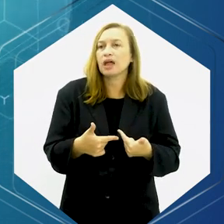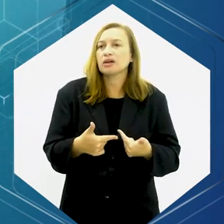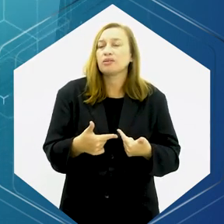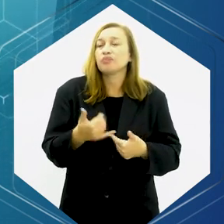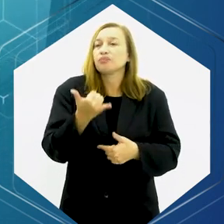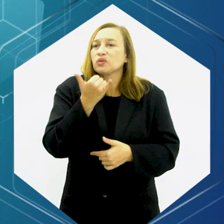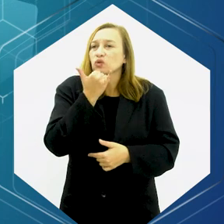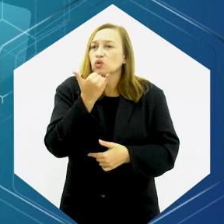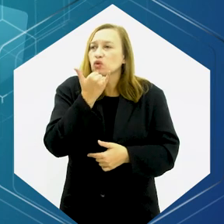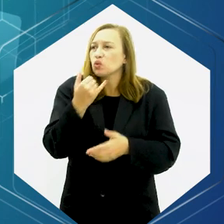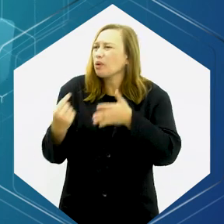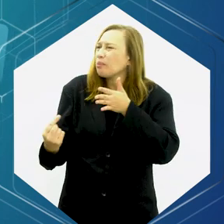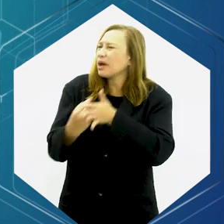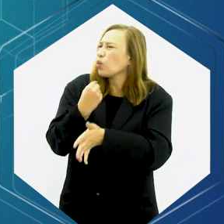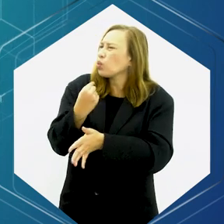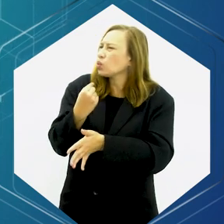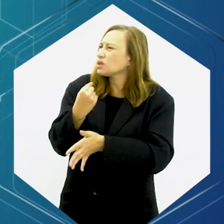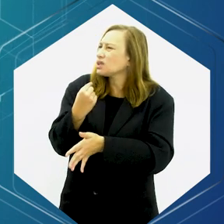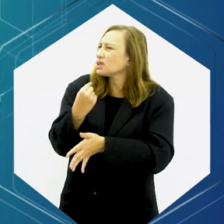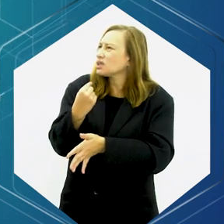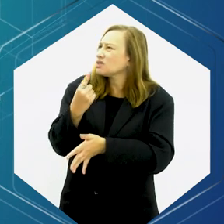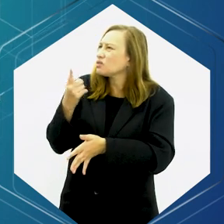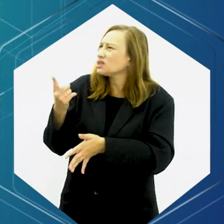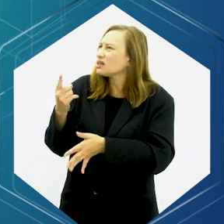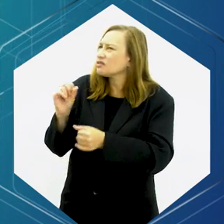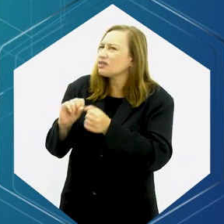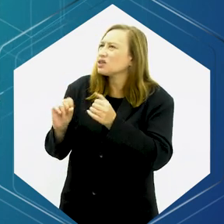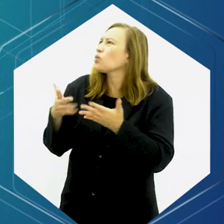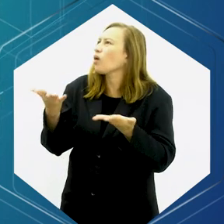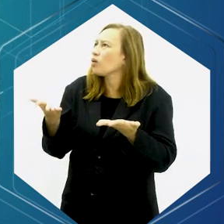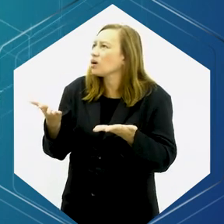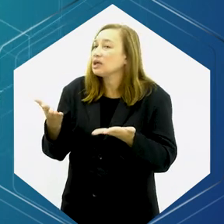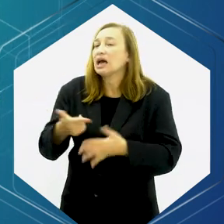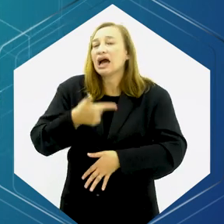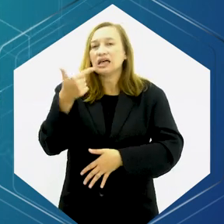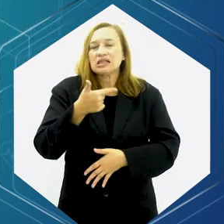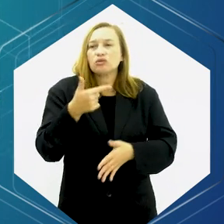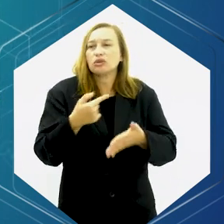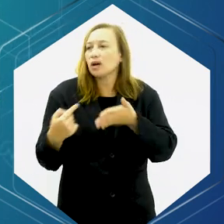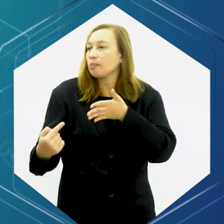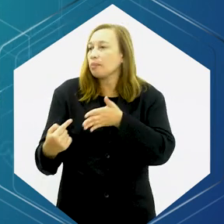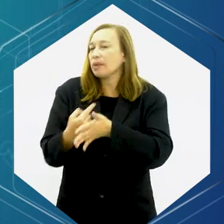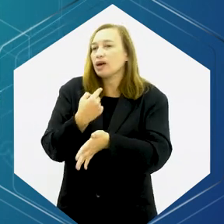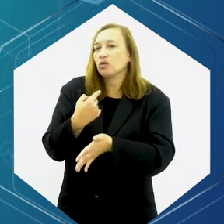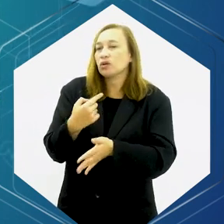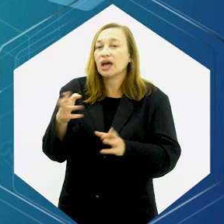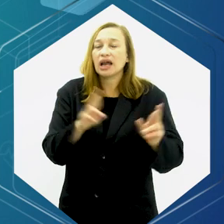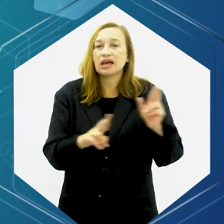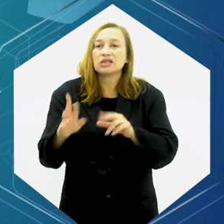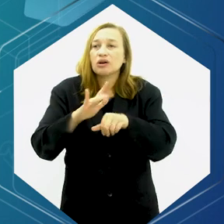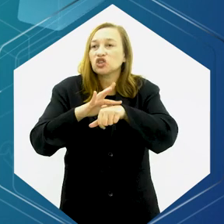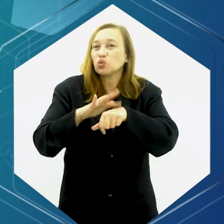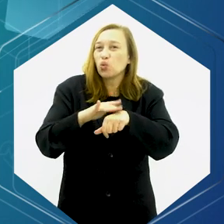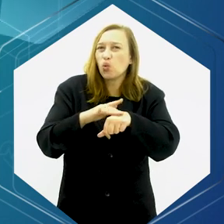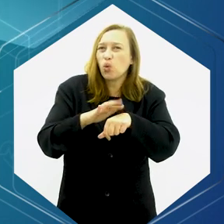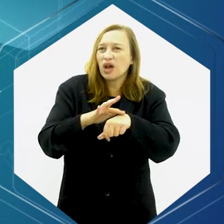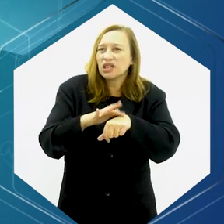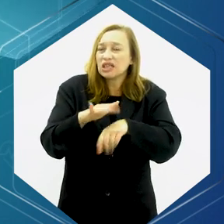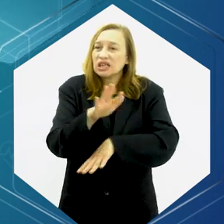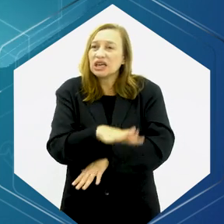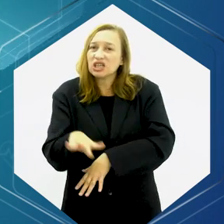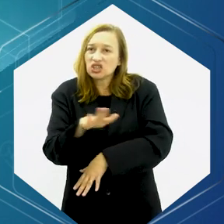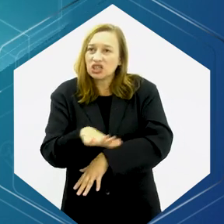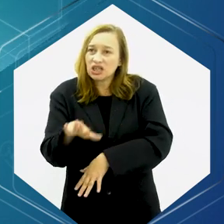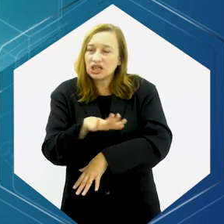Eh desculpa a pergunta que você me fez eu a segunda pergunta seria em relação às doenças que essas